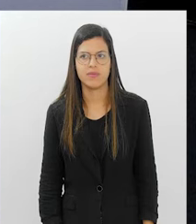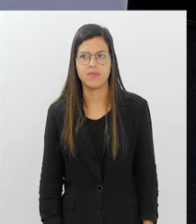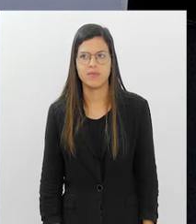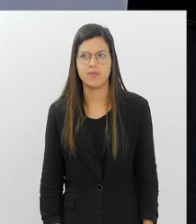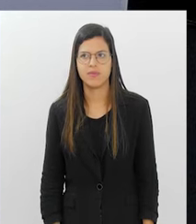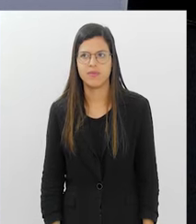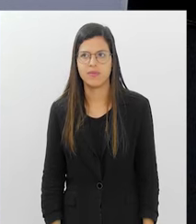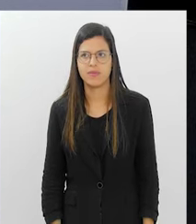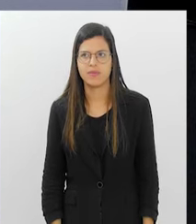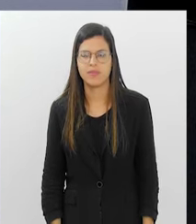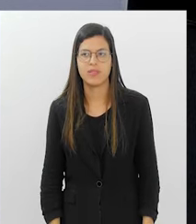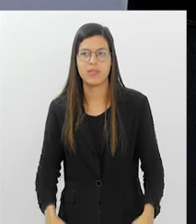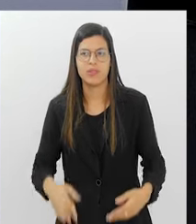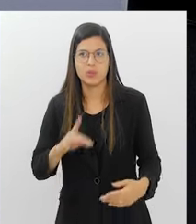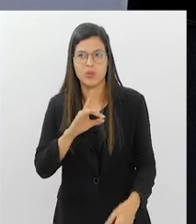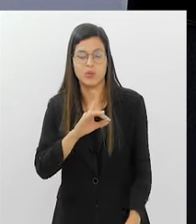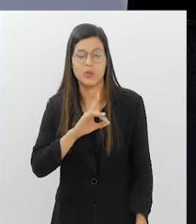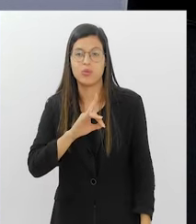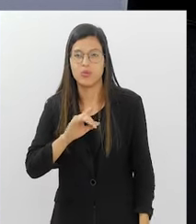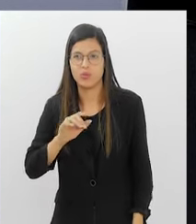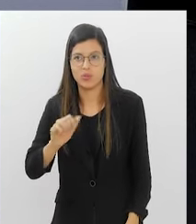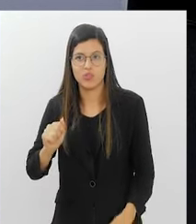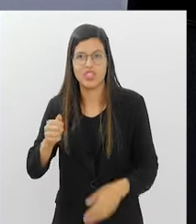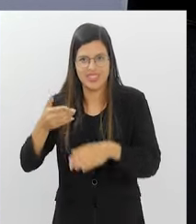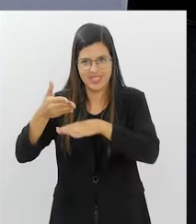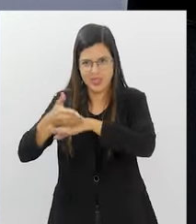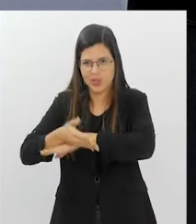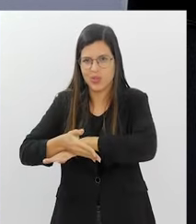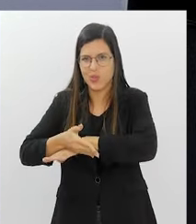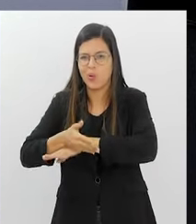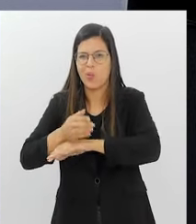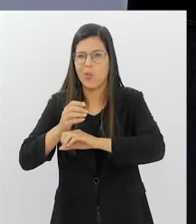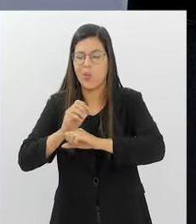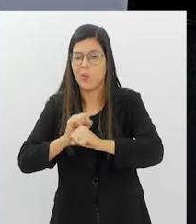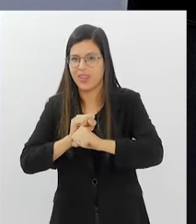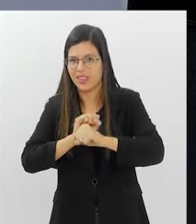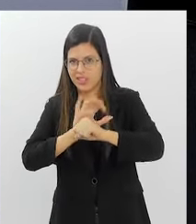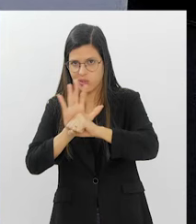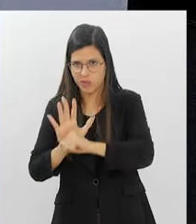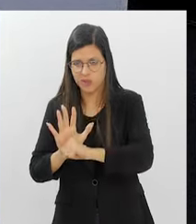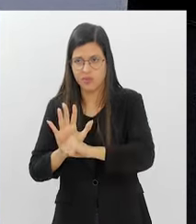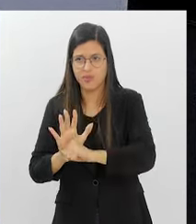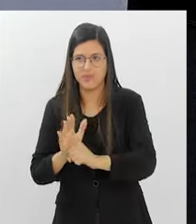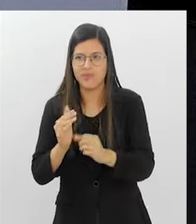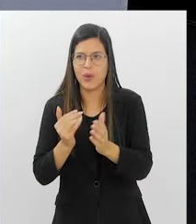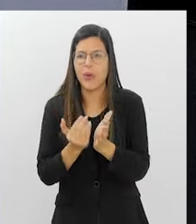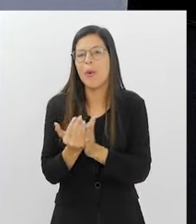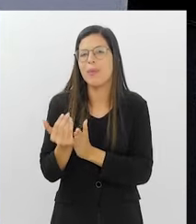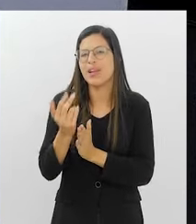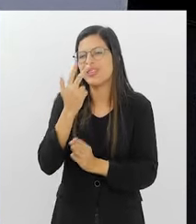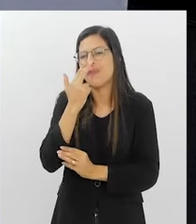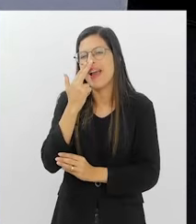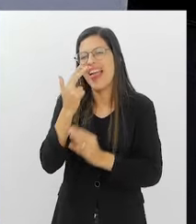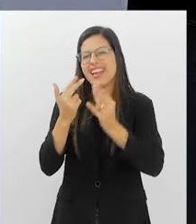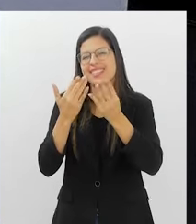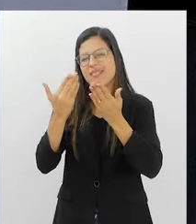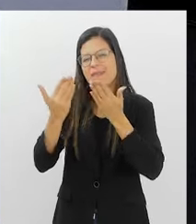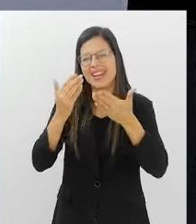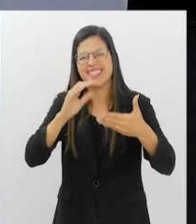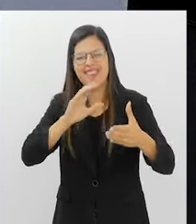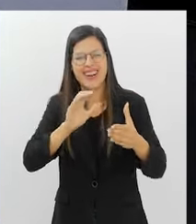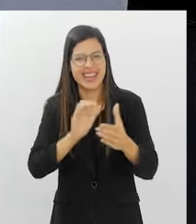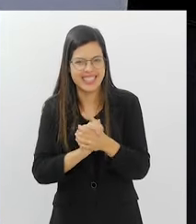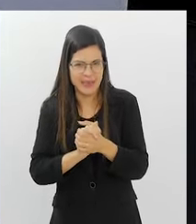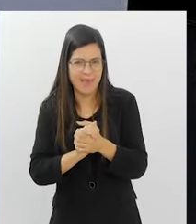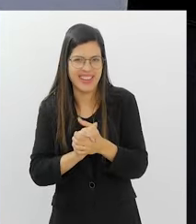Bora Isso foi no dia que a gente foi nossa chegada na Tijuca noada na verdade foi o início do nosso casamento